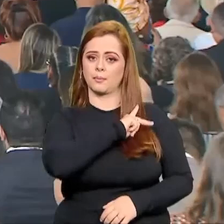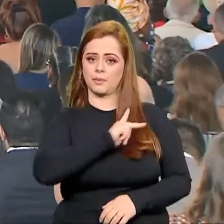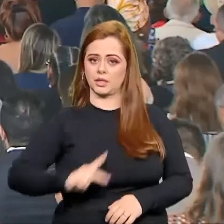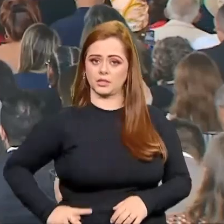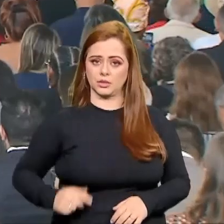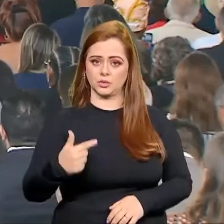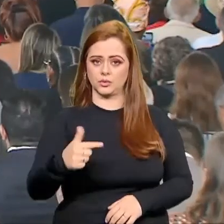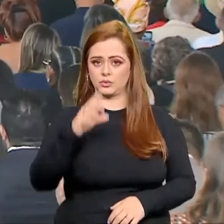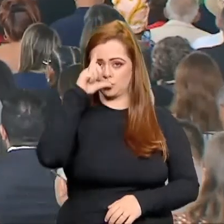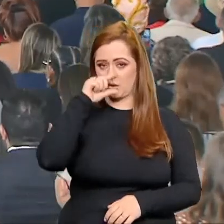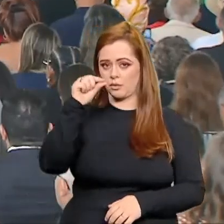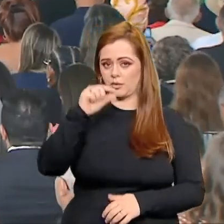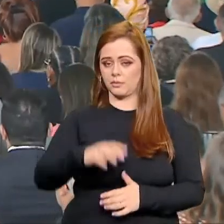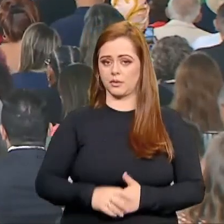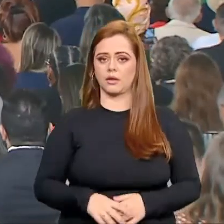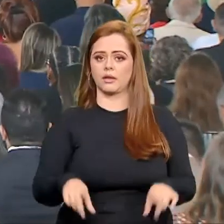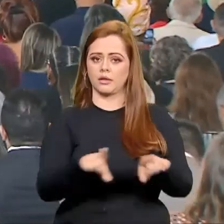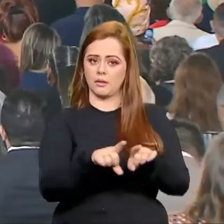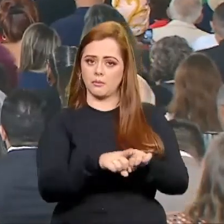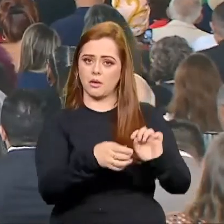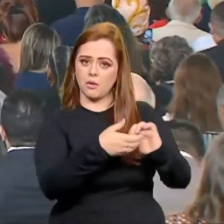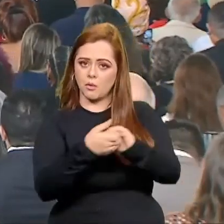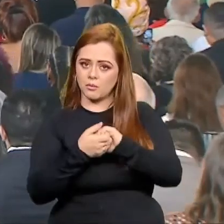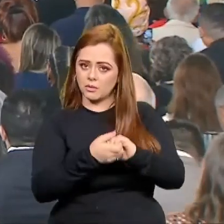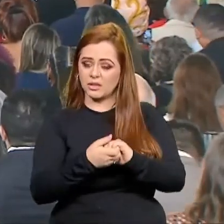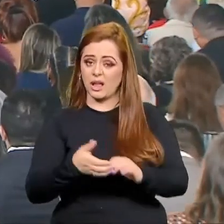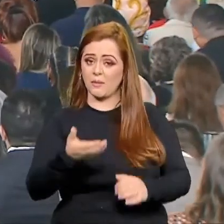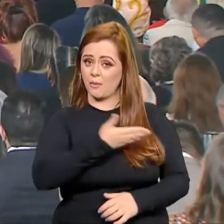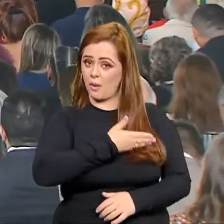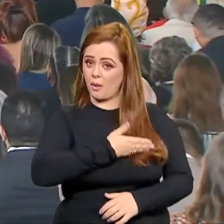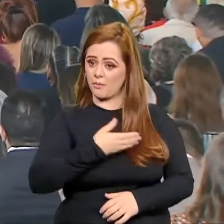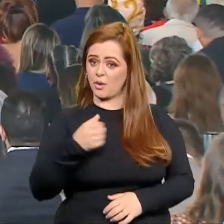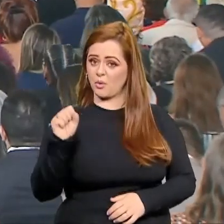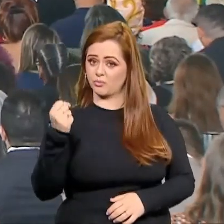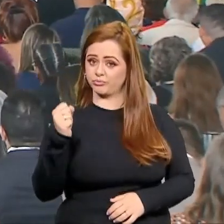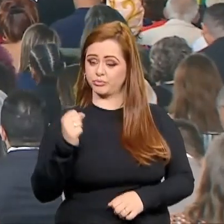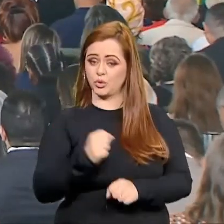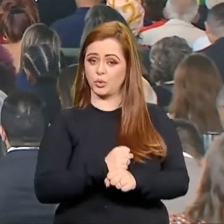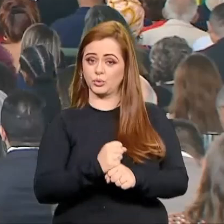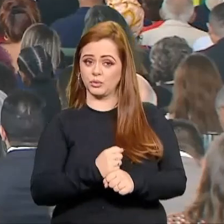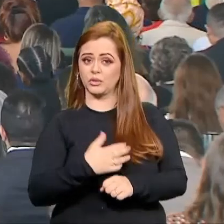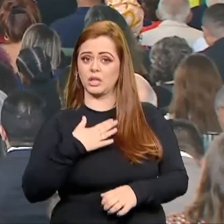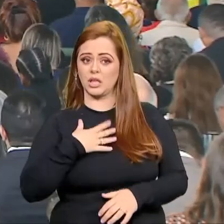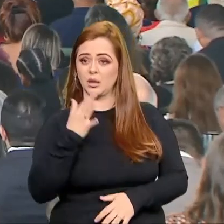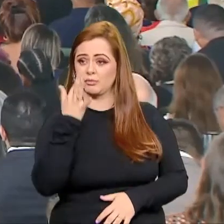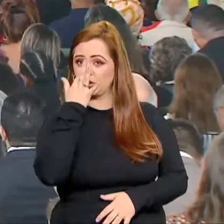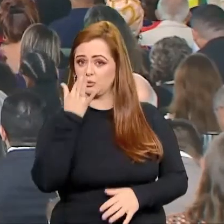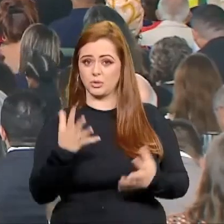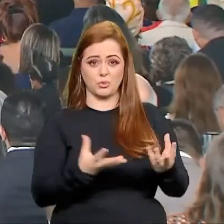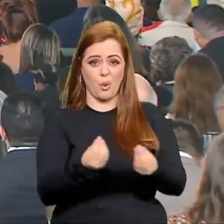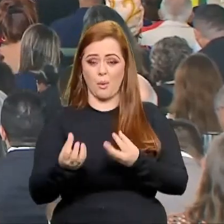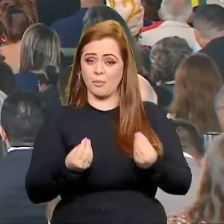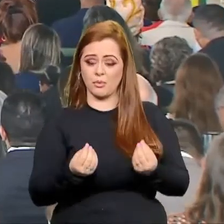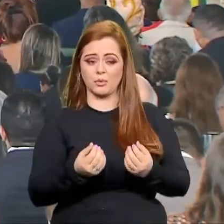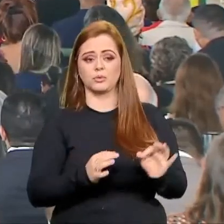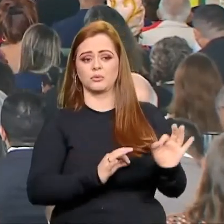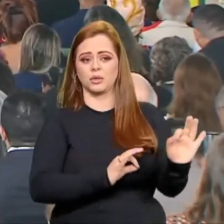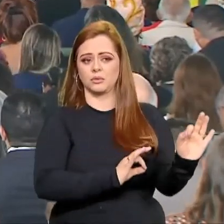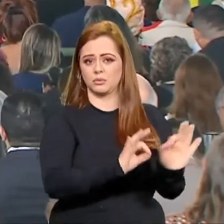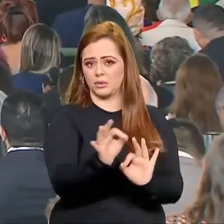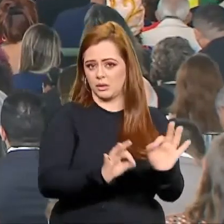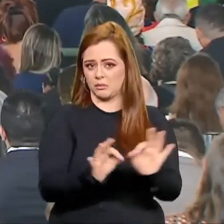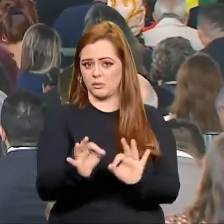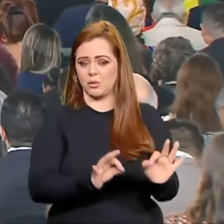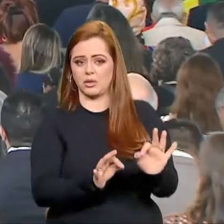Alckmin, cumprimentar este que foi meu colega por 8 anos, por quem eu tenho uma grande admiração pelo equilíbrio, pelo trabalho, que é